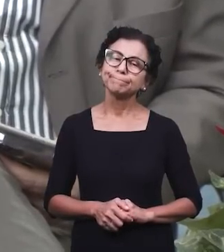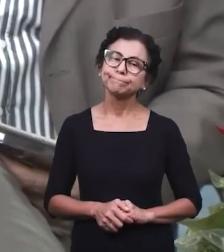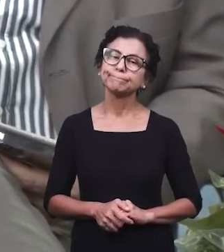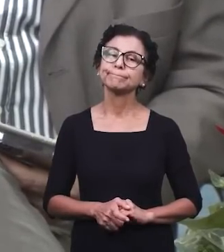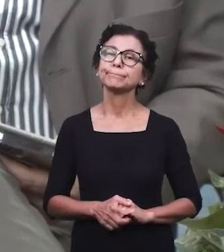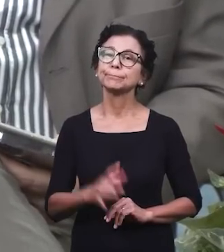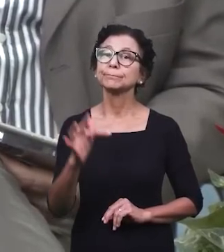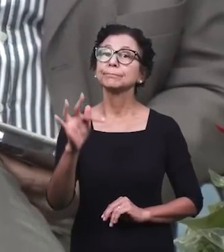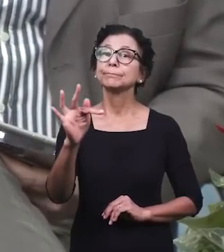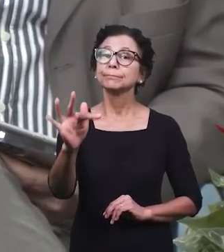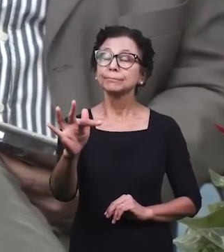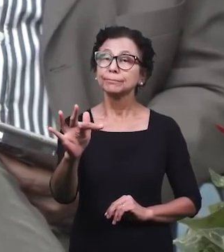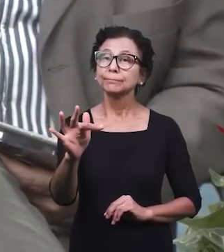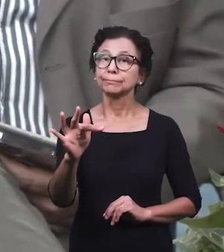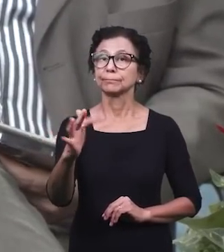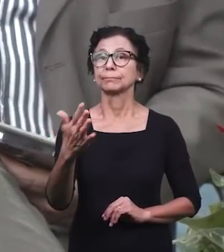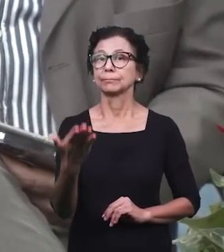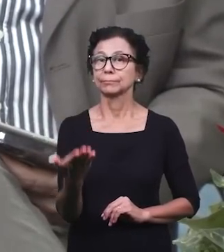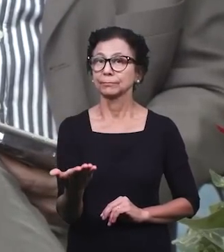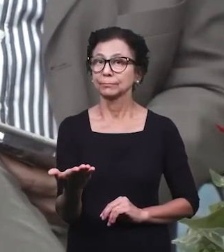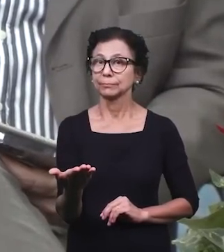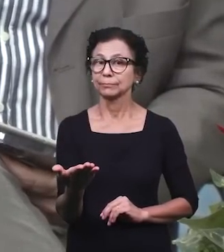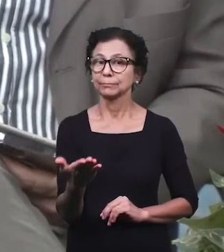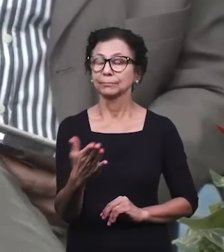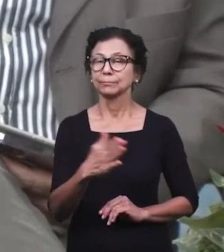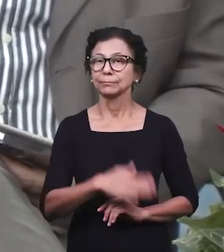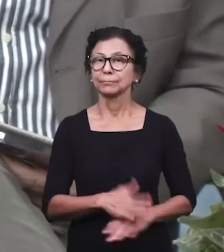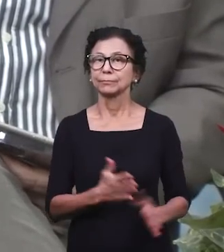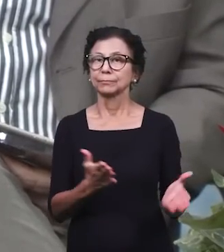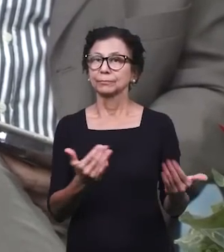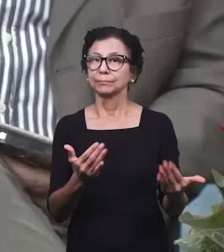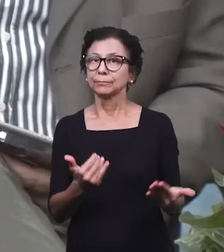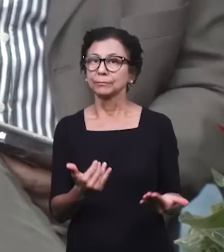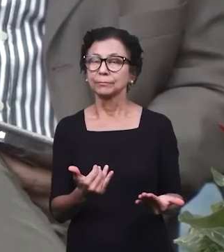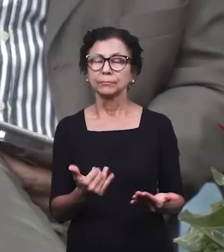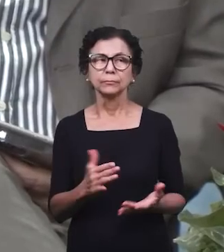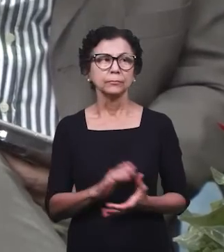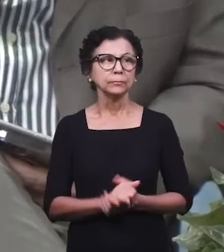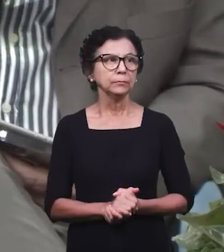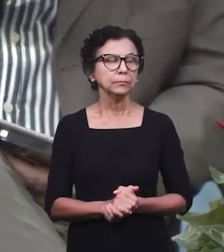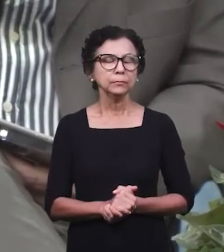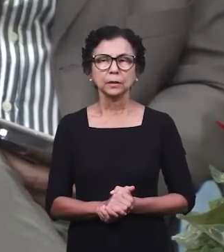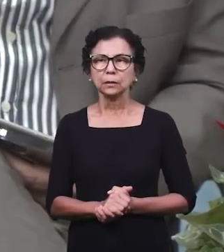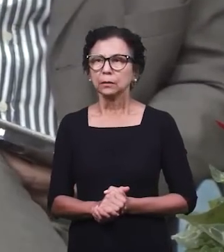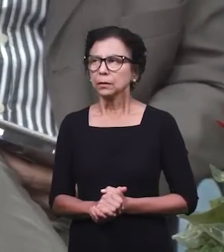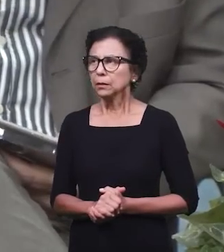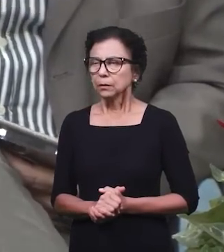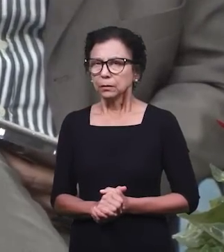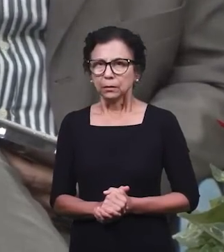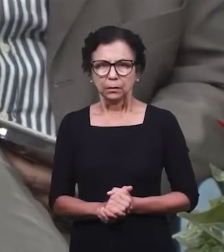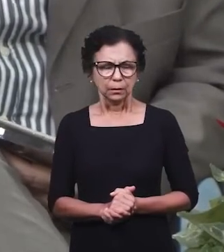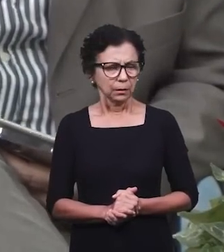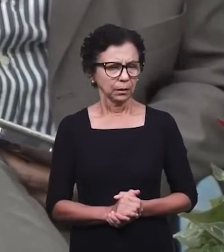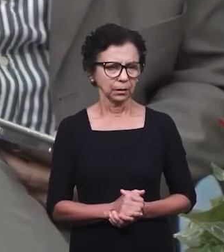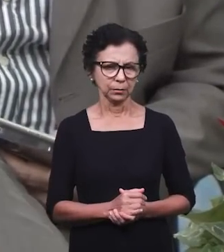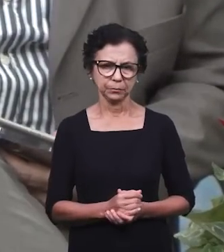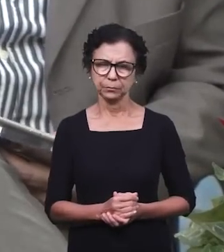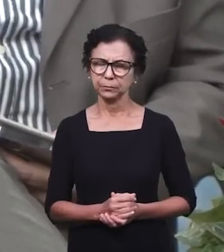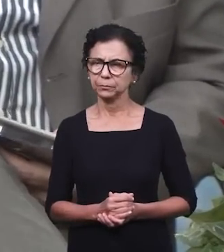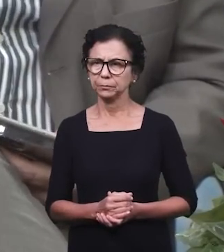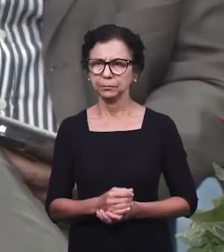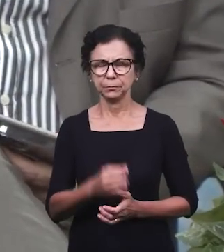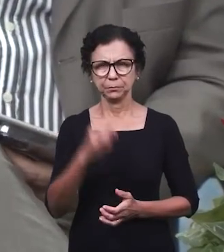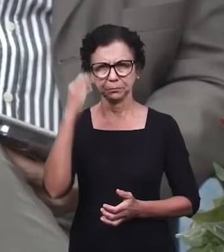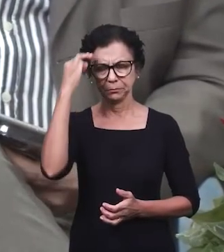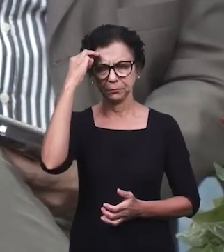maneira correta. O jovem é muito imediatista, né? Ele trabalha, isso não tem nada, isso é da mente